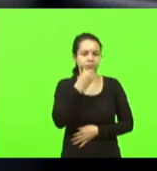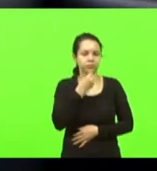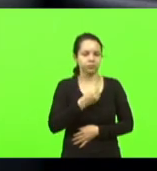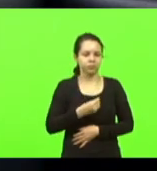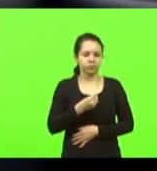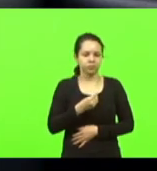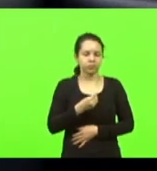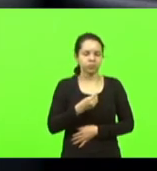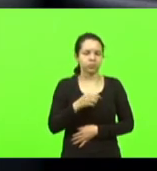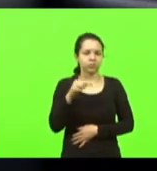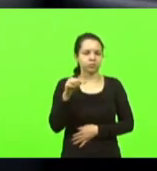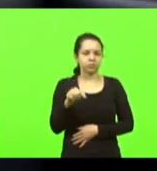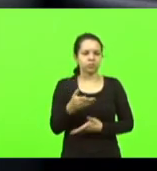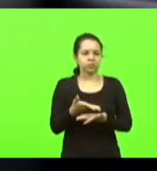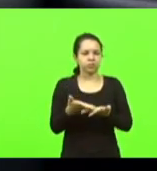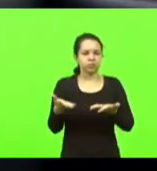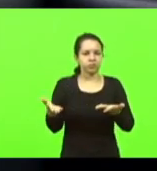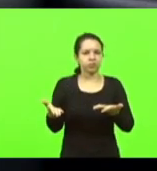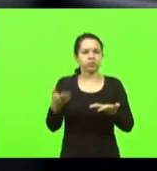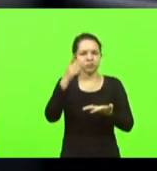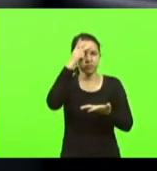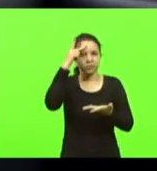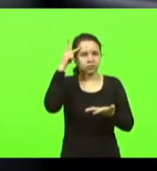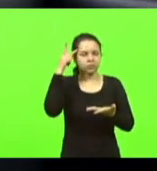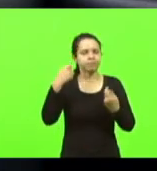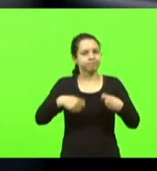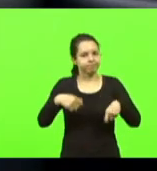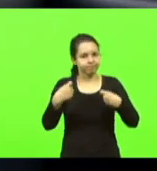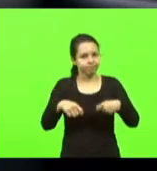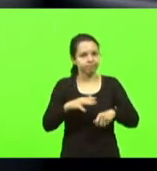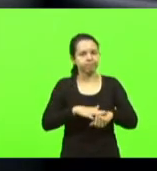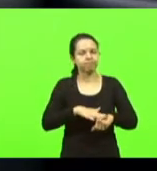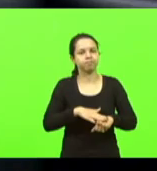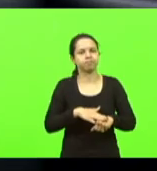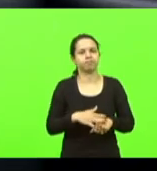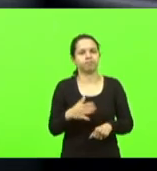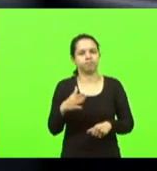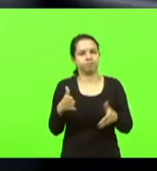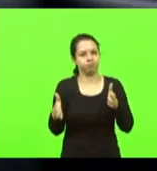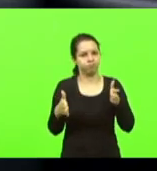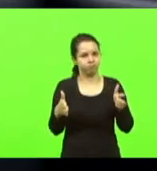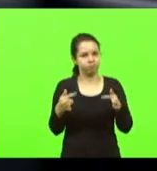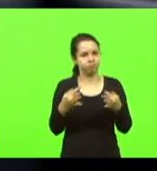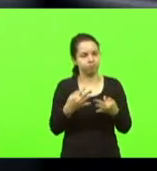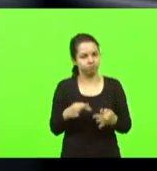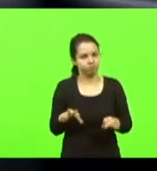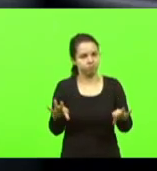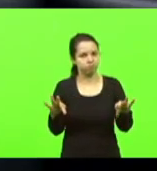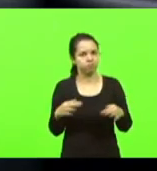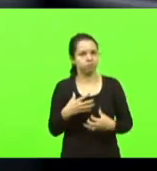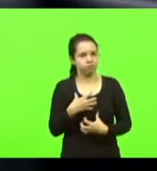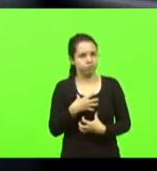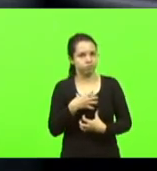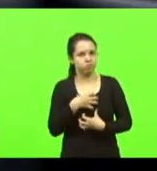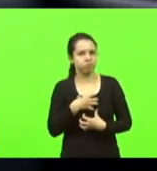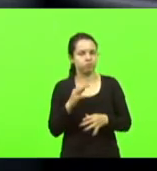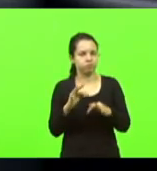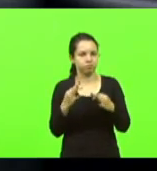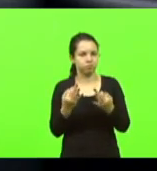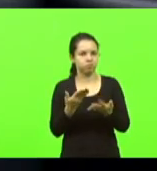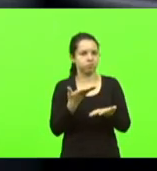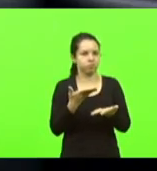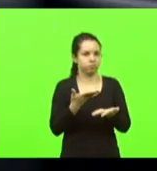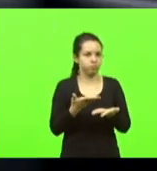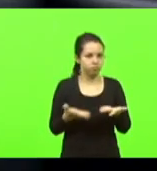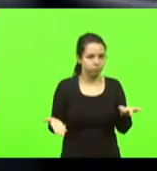a quem mais precisa lembrando no momento da dor da perda da pessoa Você